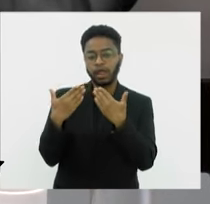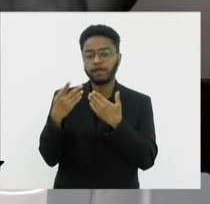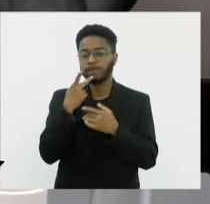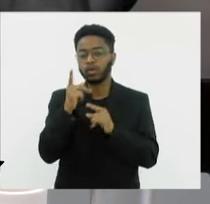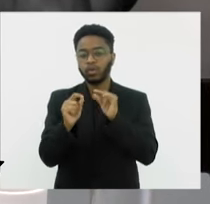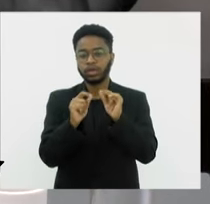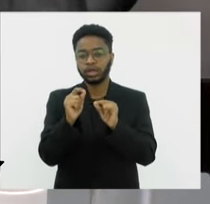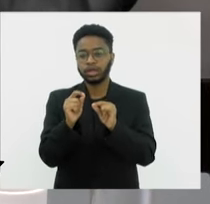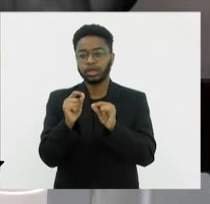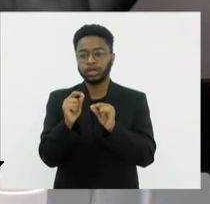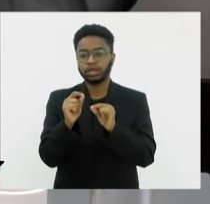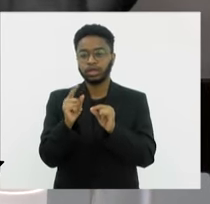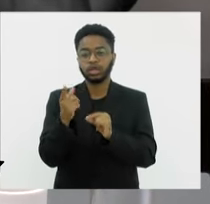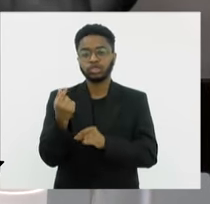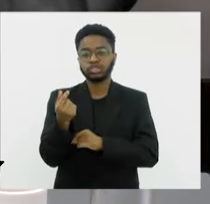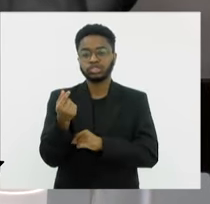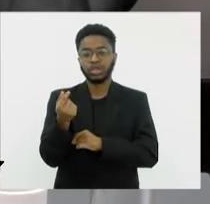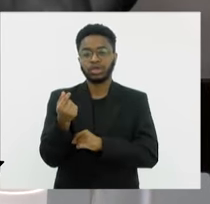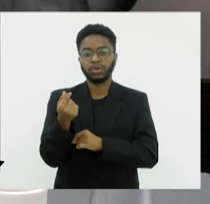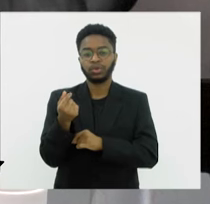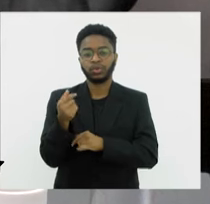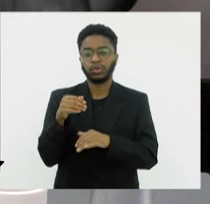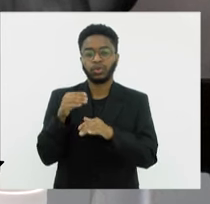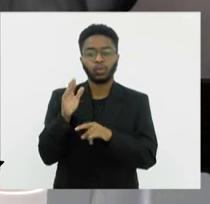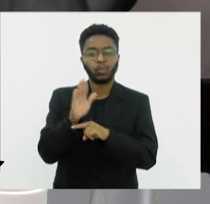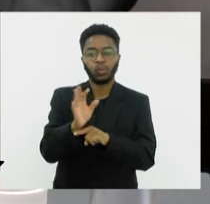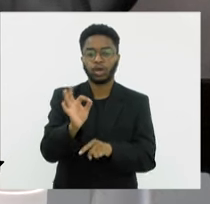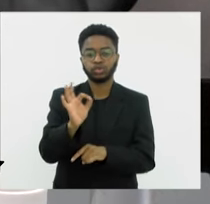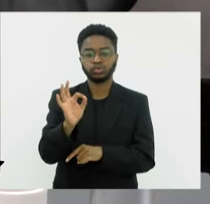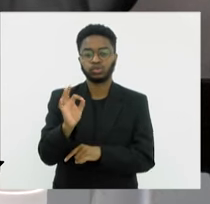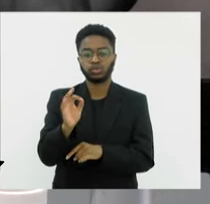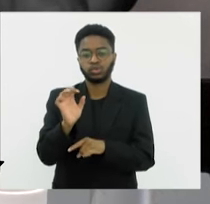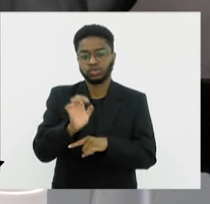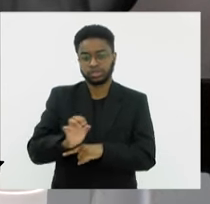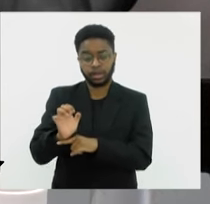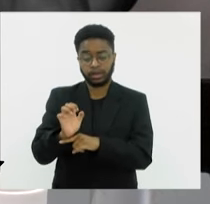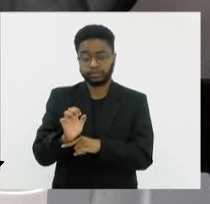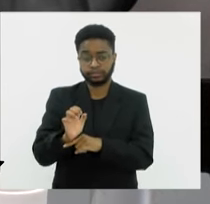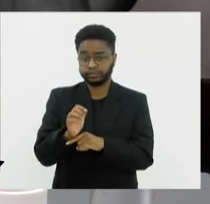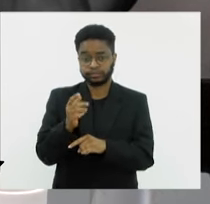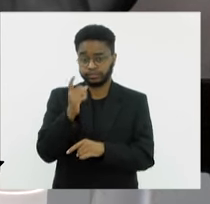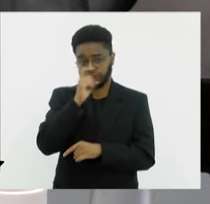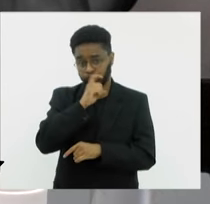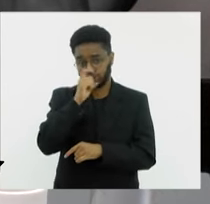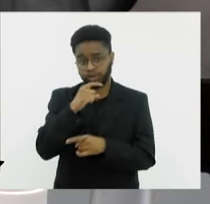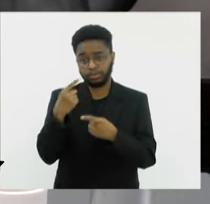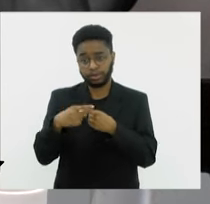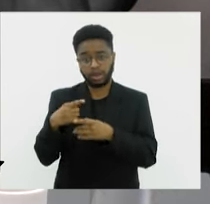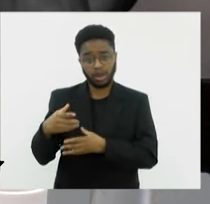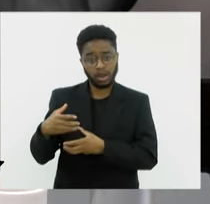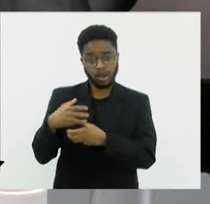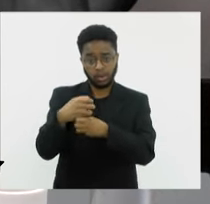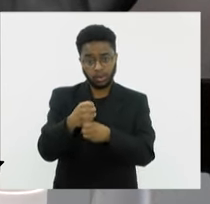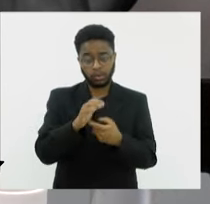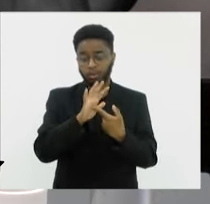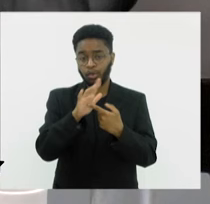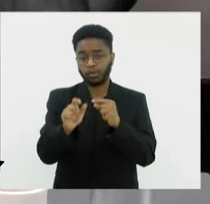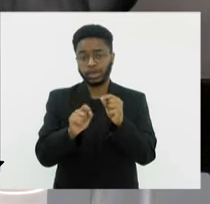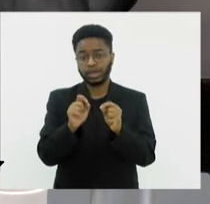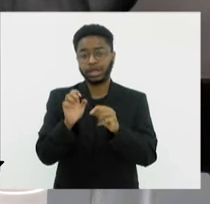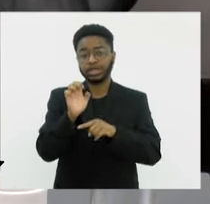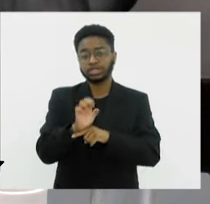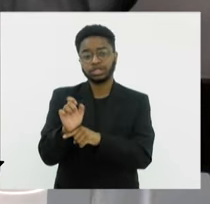que os fundos matam o Estado, ao contrário. Através da contabilidade criativa, o Estado contingencia os